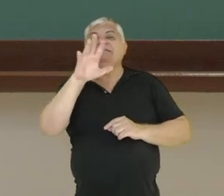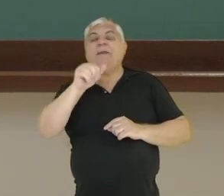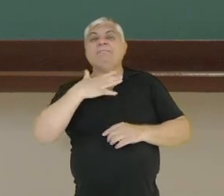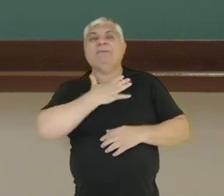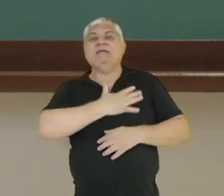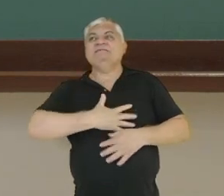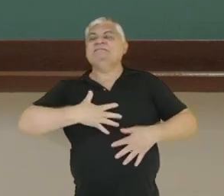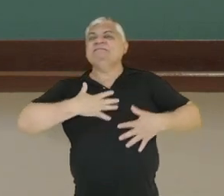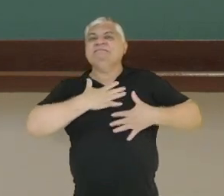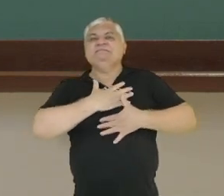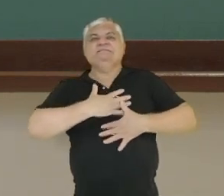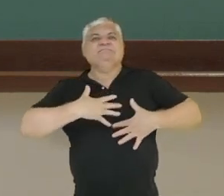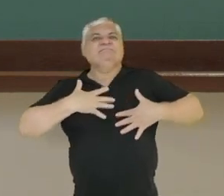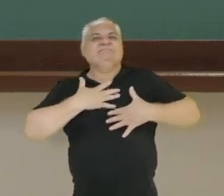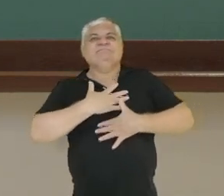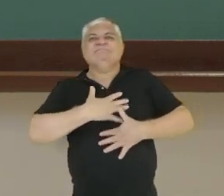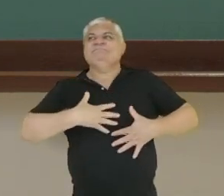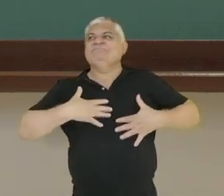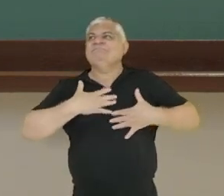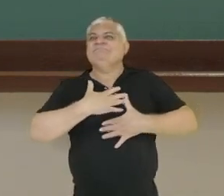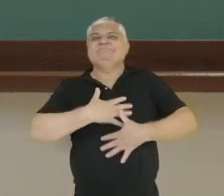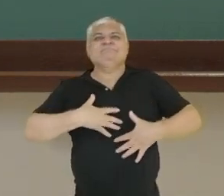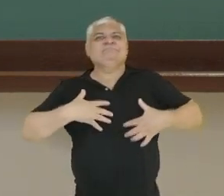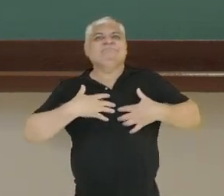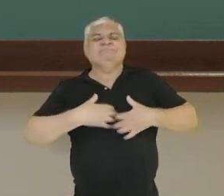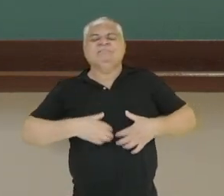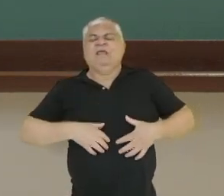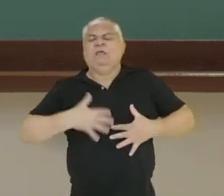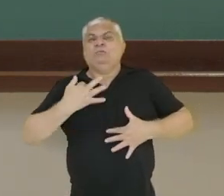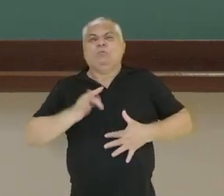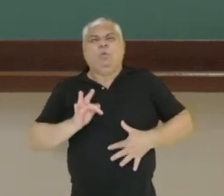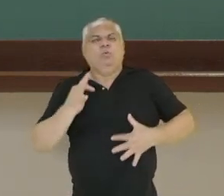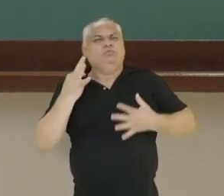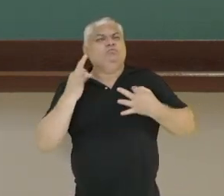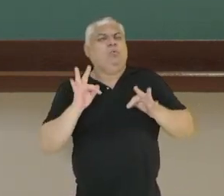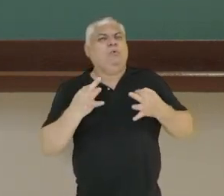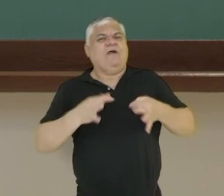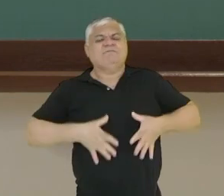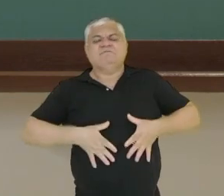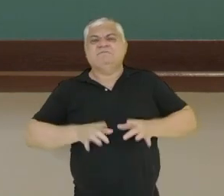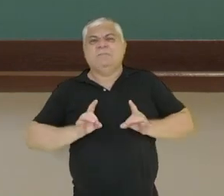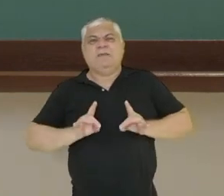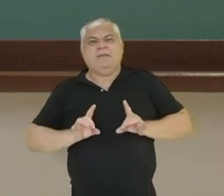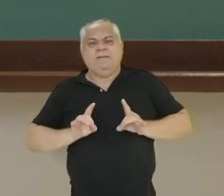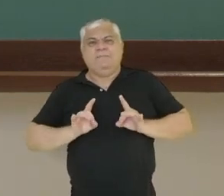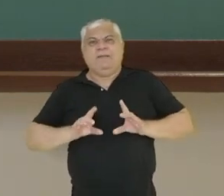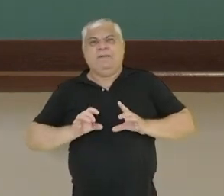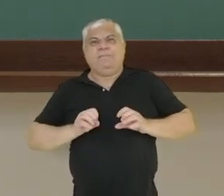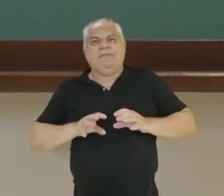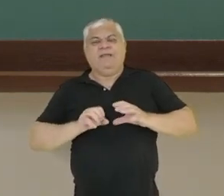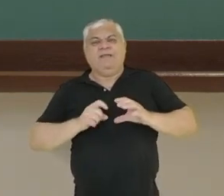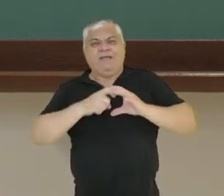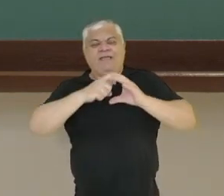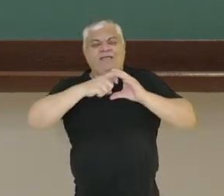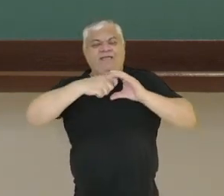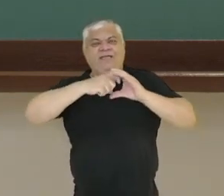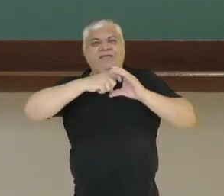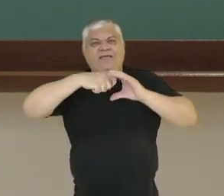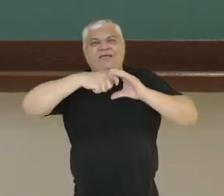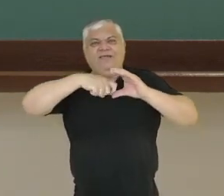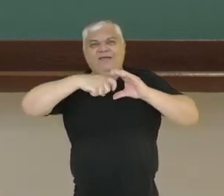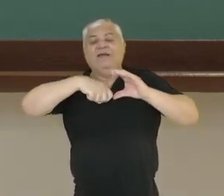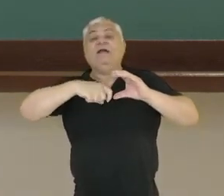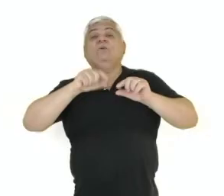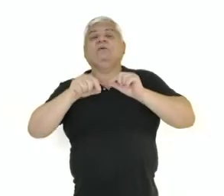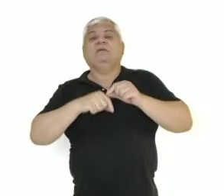provocar esse parto, ele vai provocar as contrações e aí a evolução do parto. Ele é dividido em